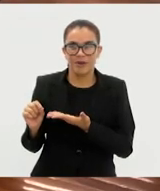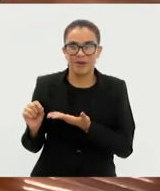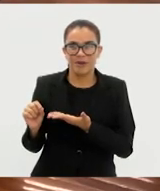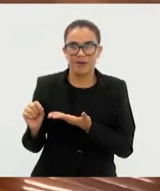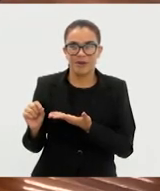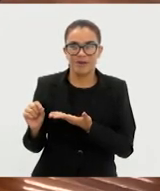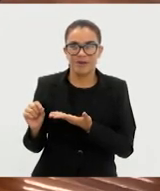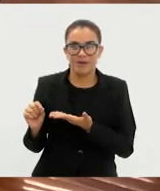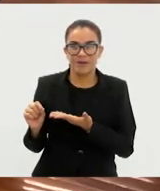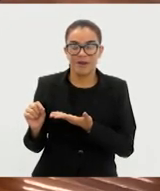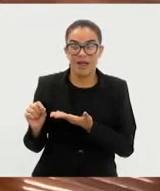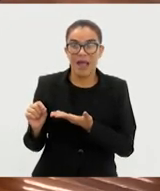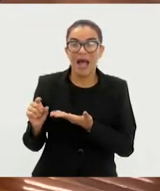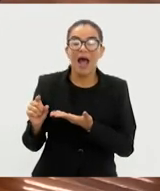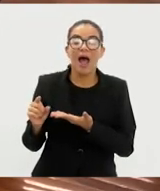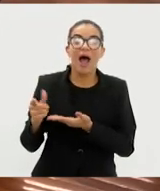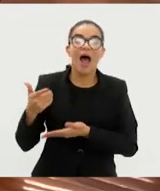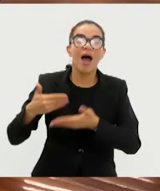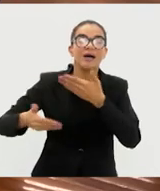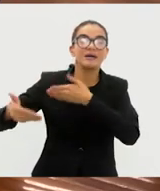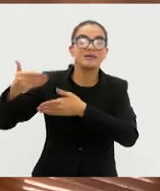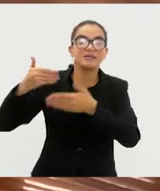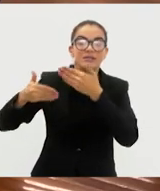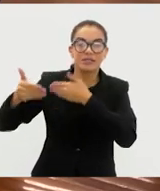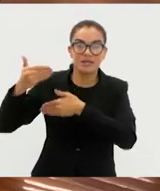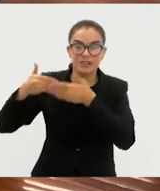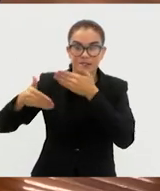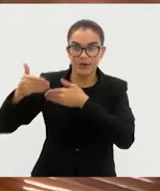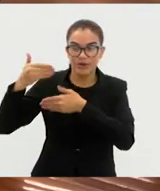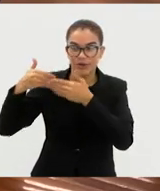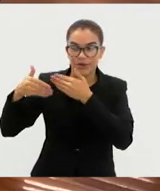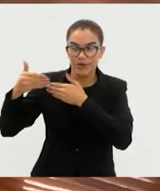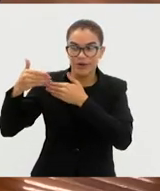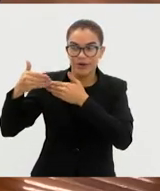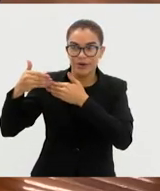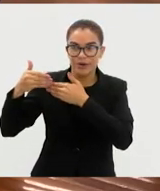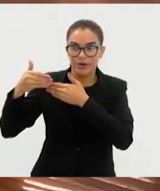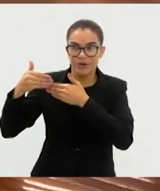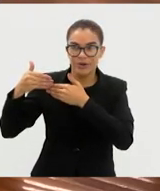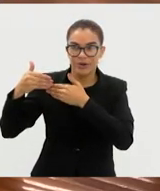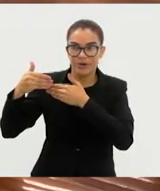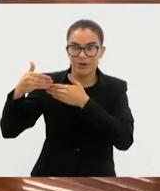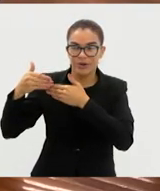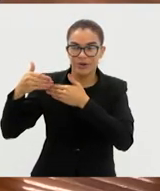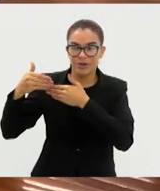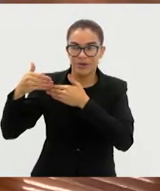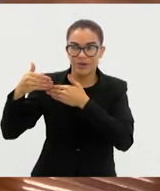né? Ah, então é exercício anterior. É. Acumulado. É o acumulado. Não, de exercício anterior.